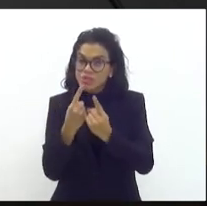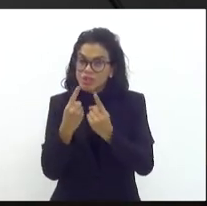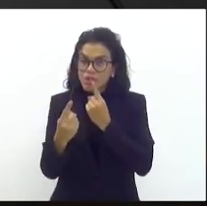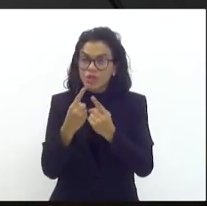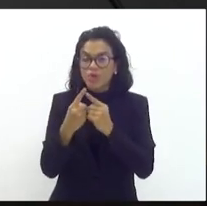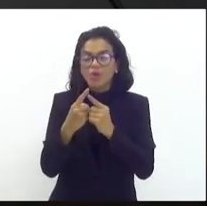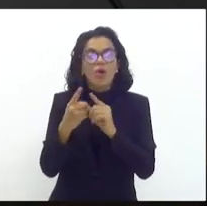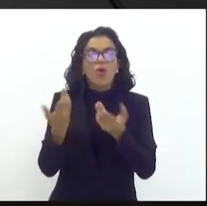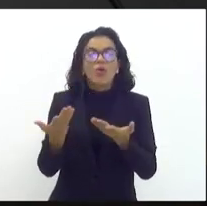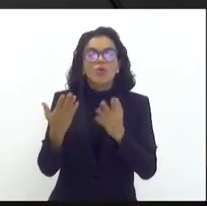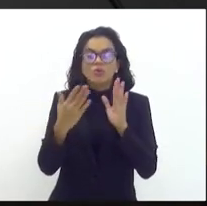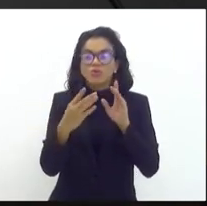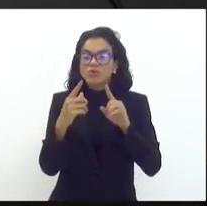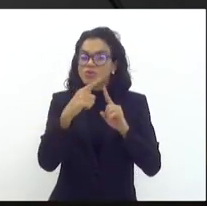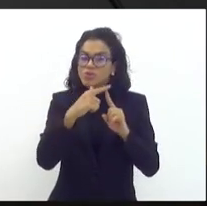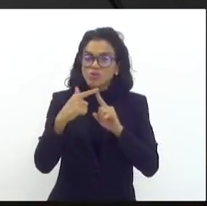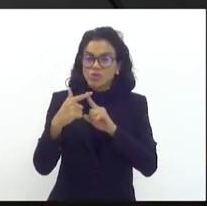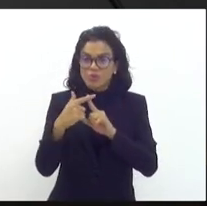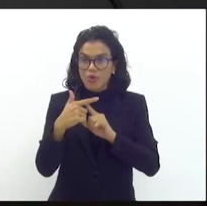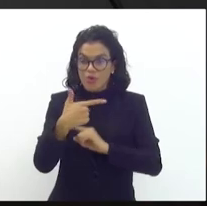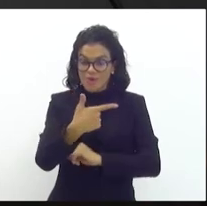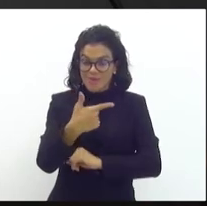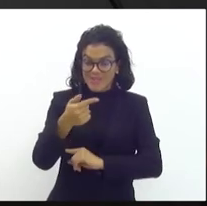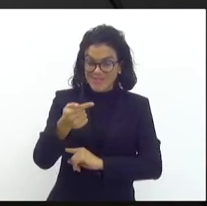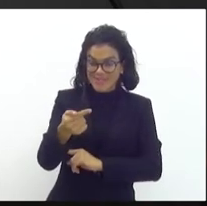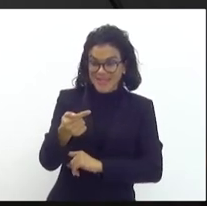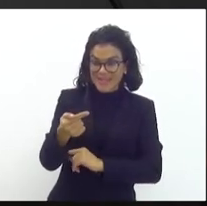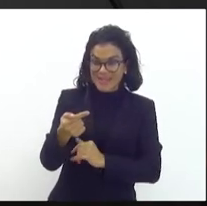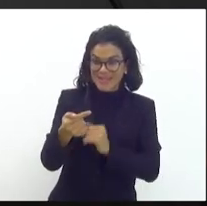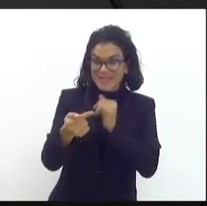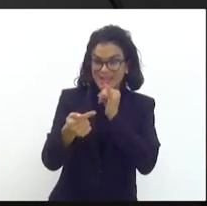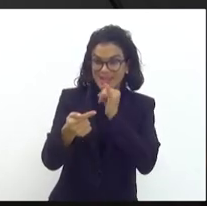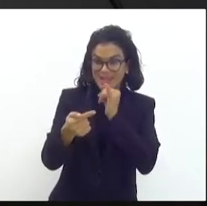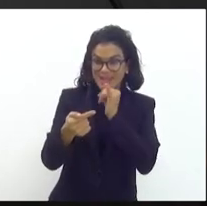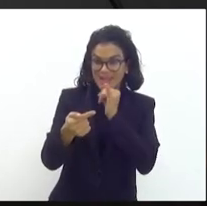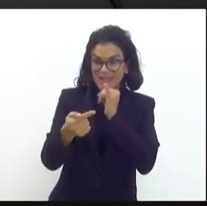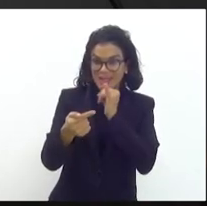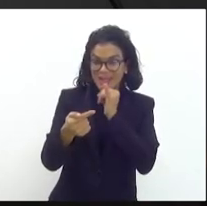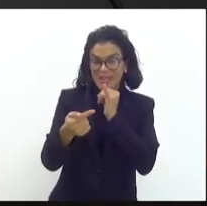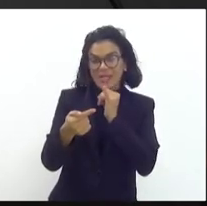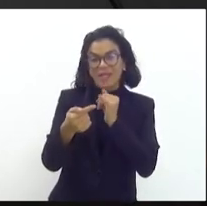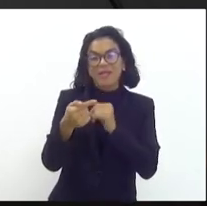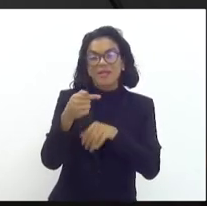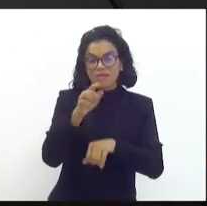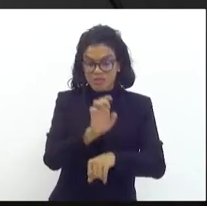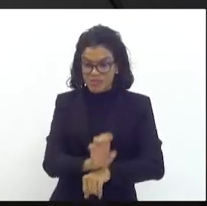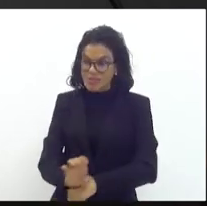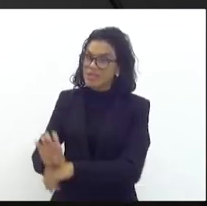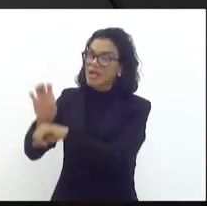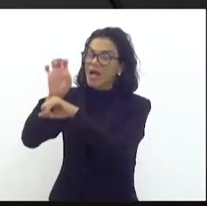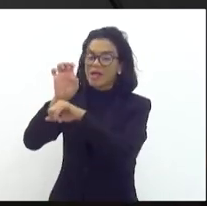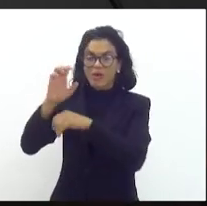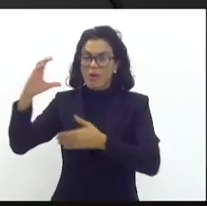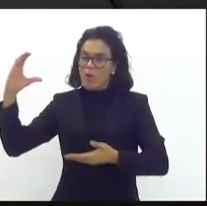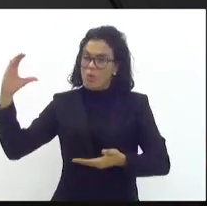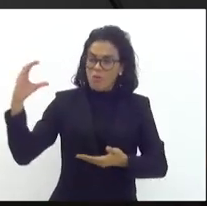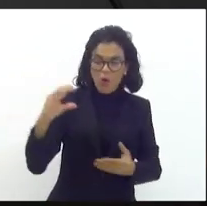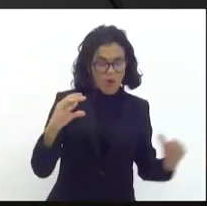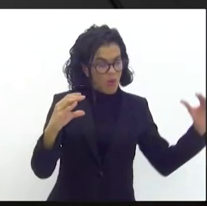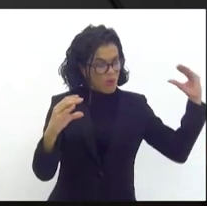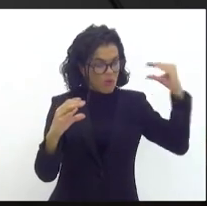formato Eu gostei muito dessa tese das 27 contas centralizadas ver como é que desenha isso